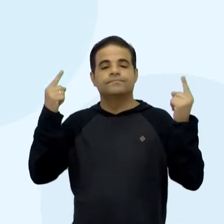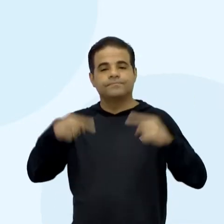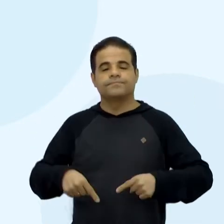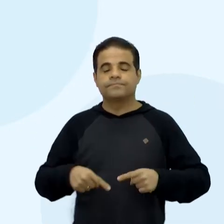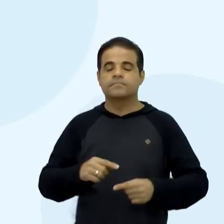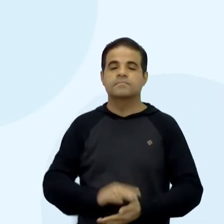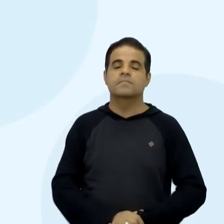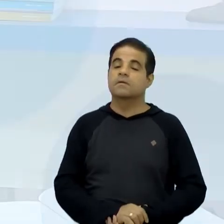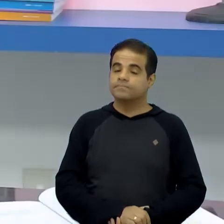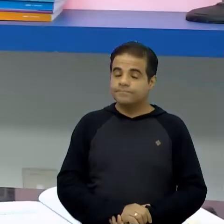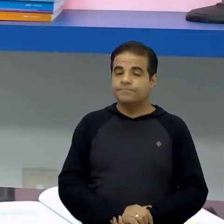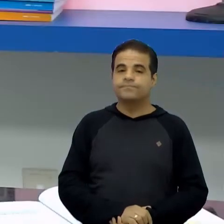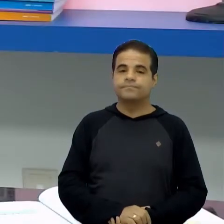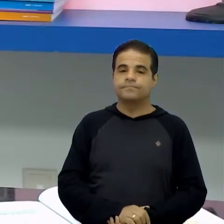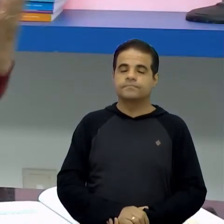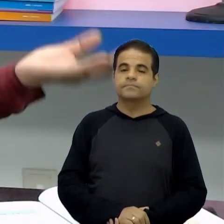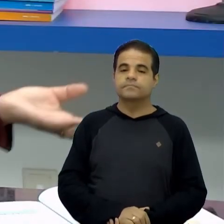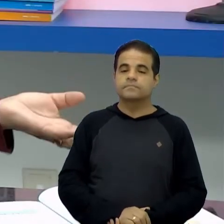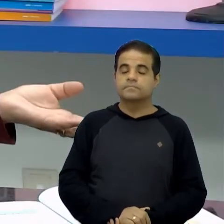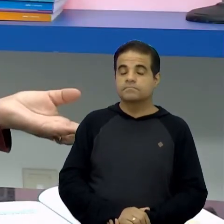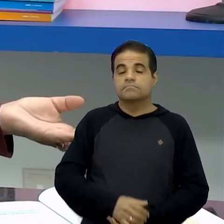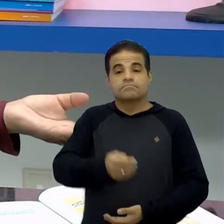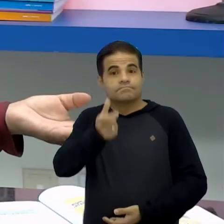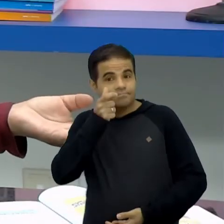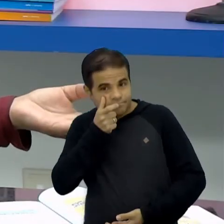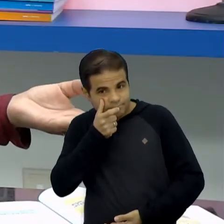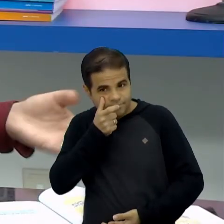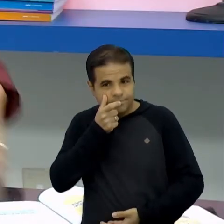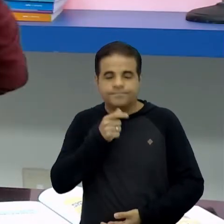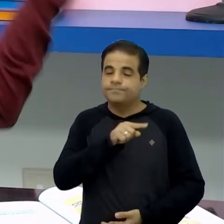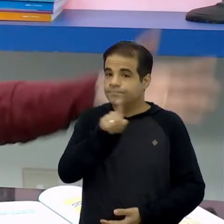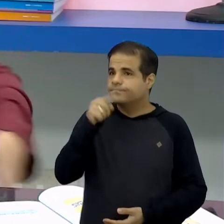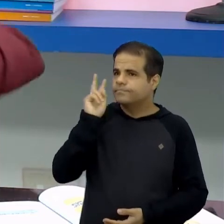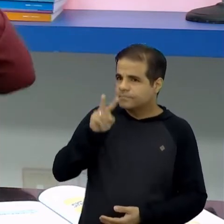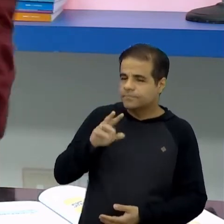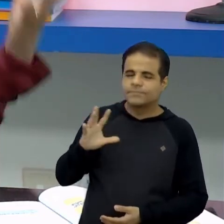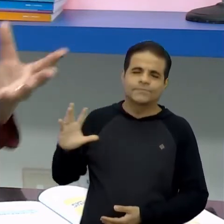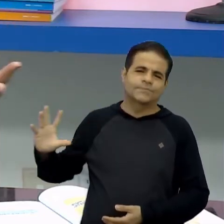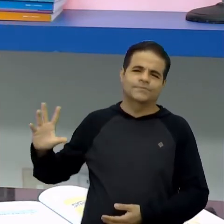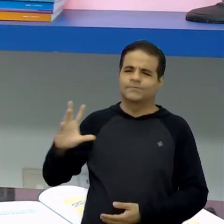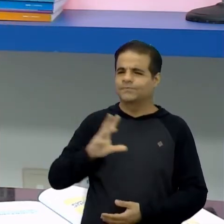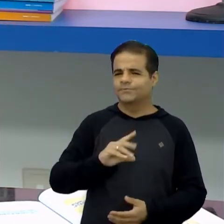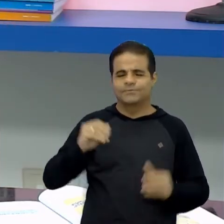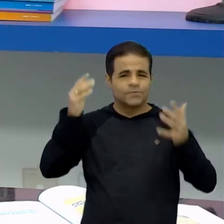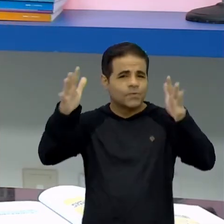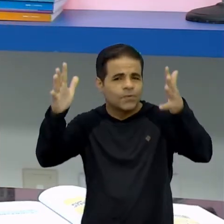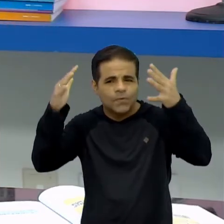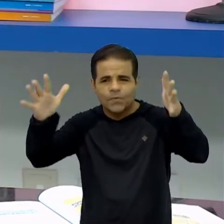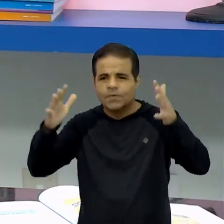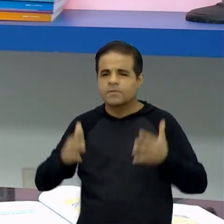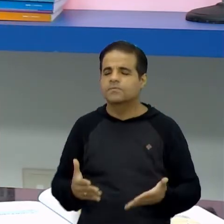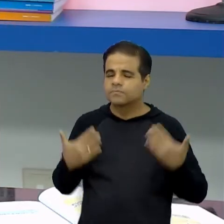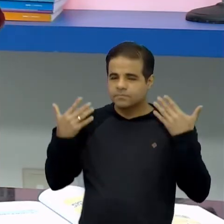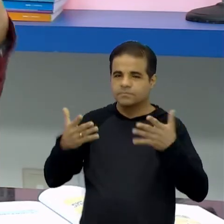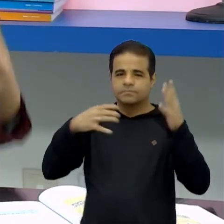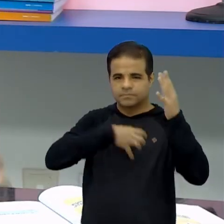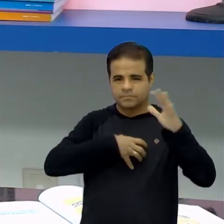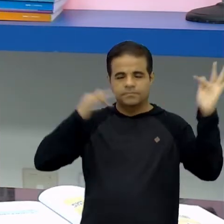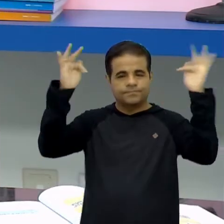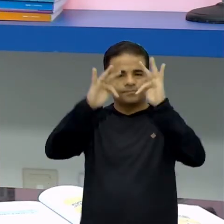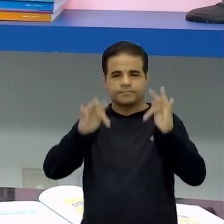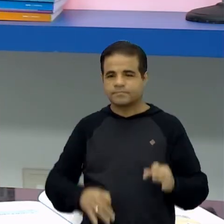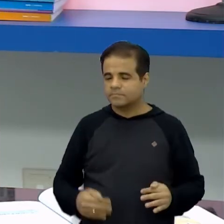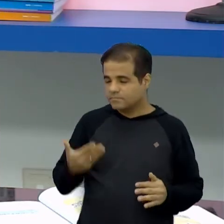jogos. E aí, quem assistiu viu toda aquela exaltação dela mesmo, da felicidade